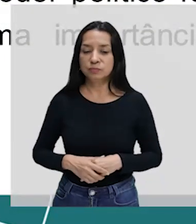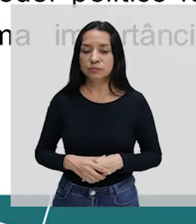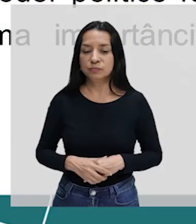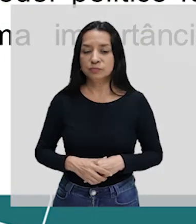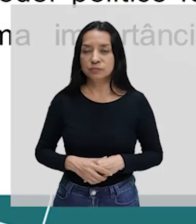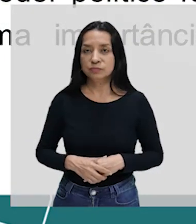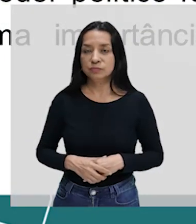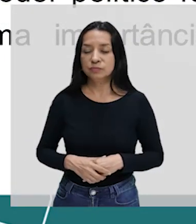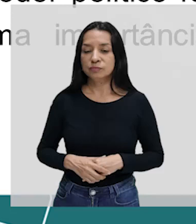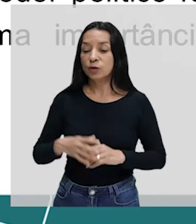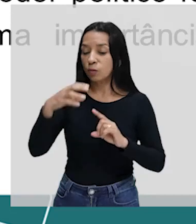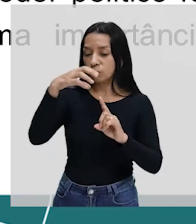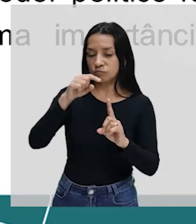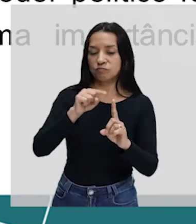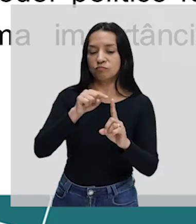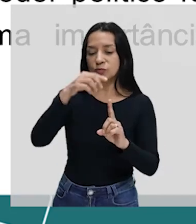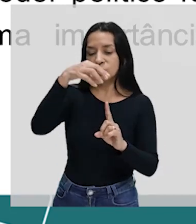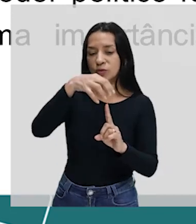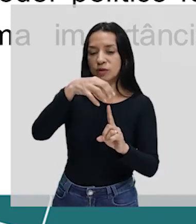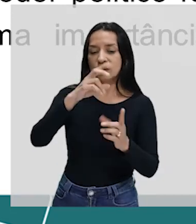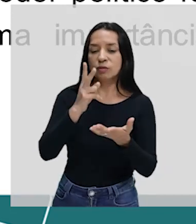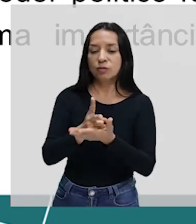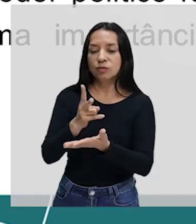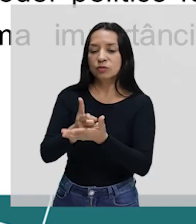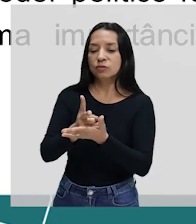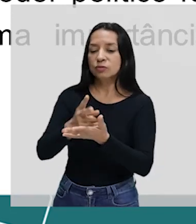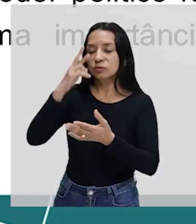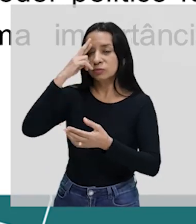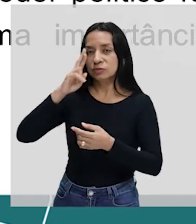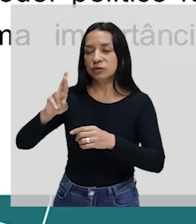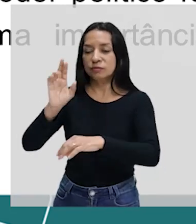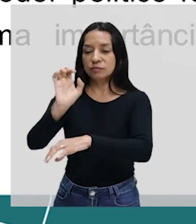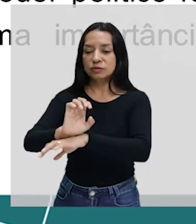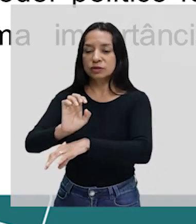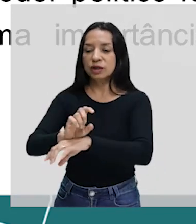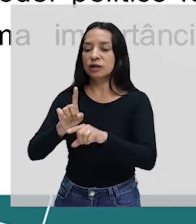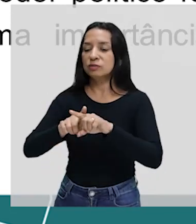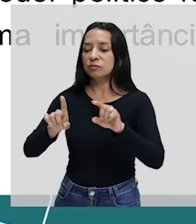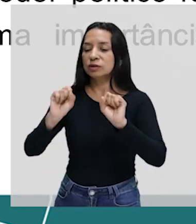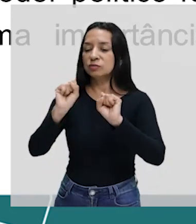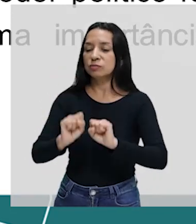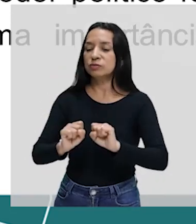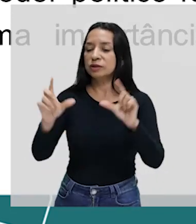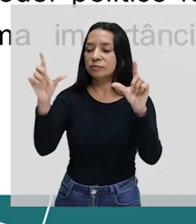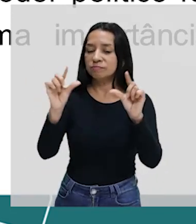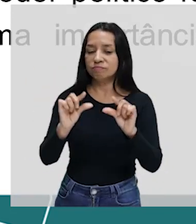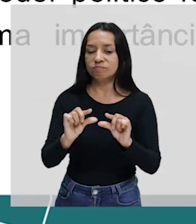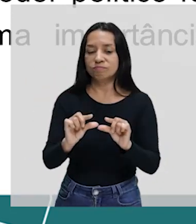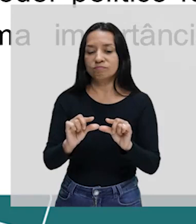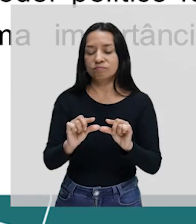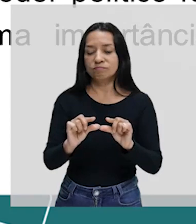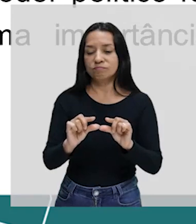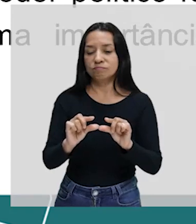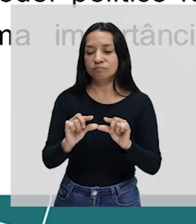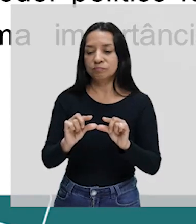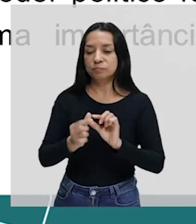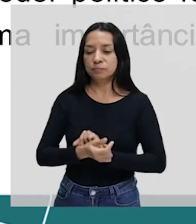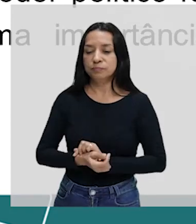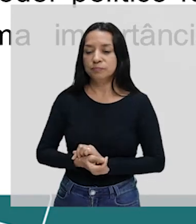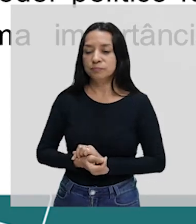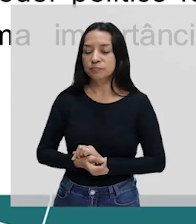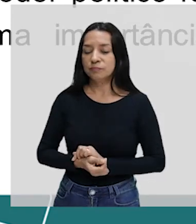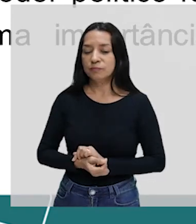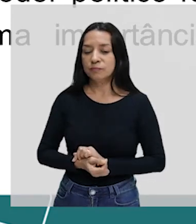rei continua sendo o chefe de Estado, mas seu poder político vai ser reduzido, passando a